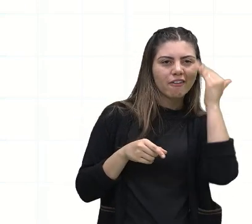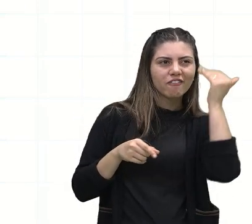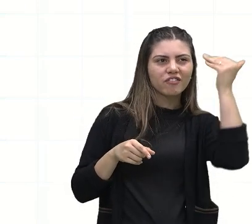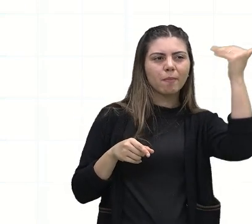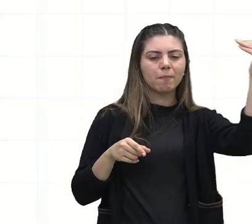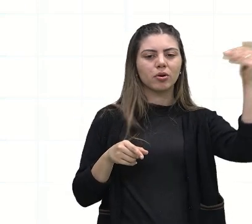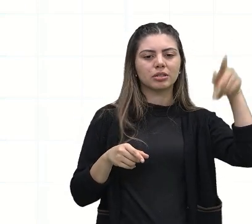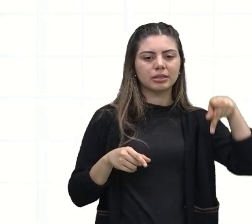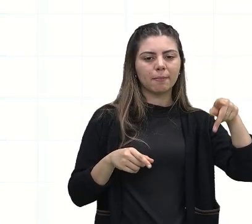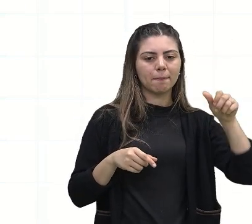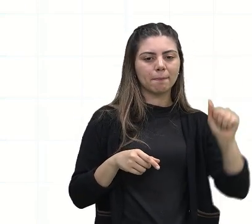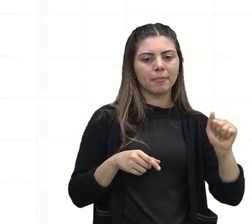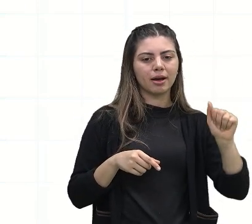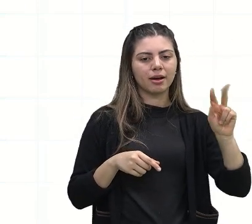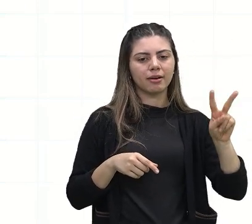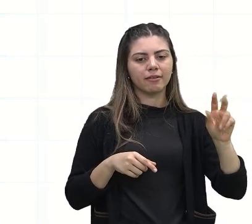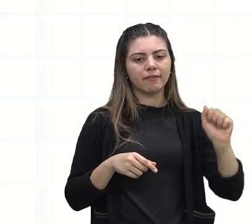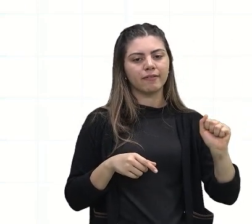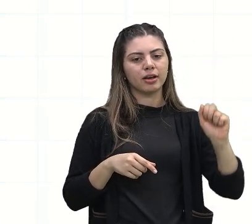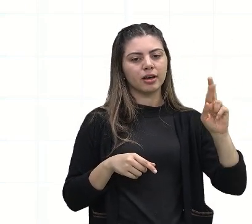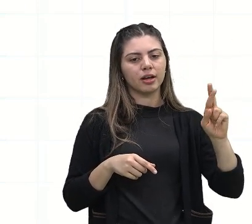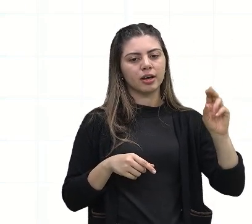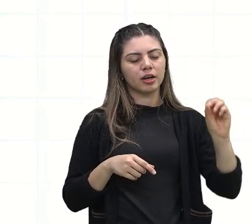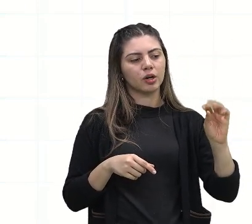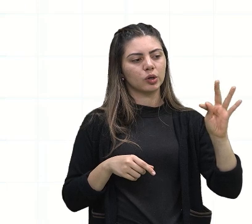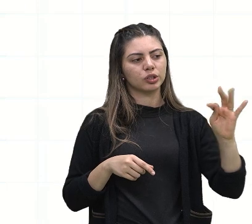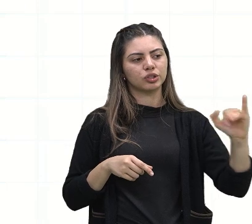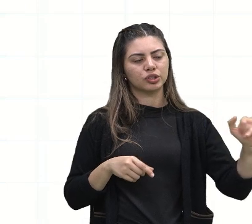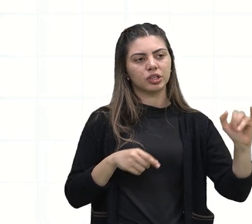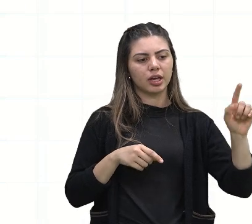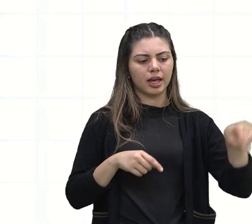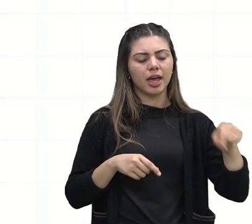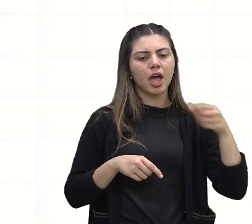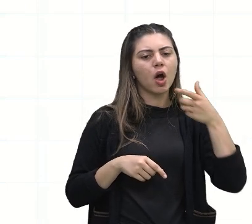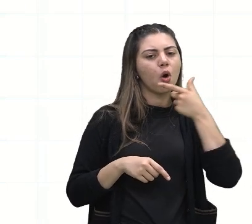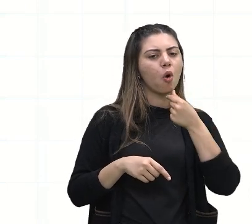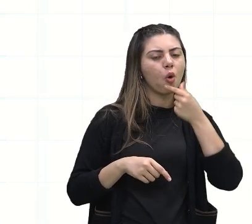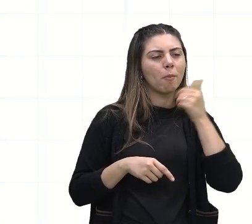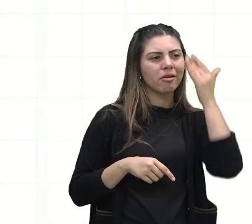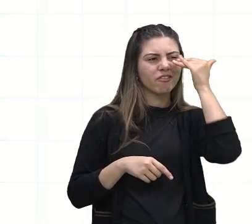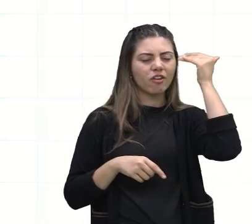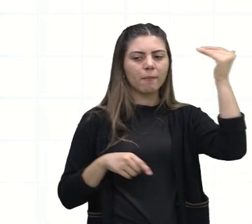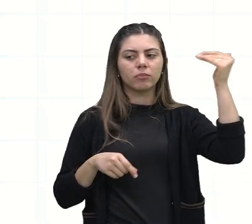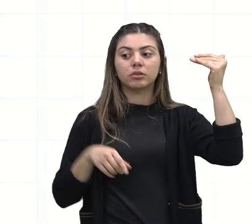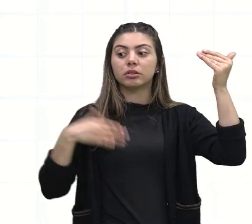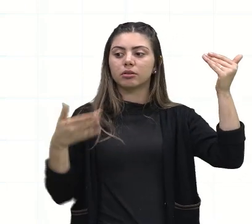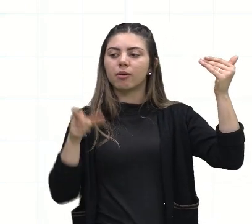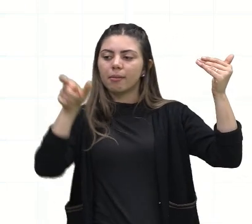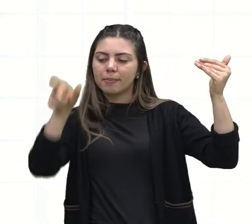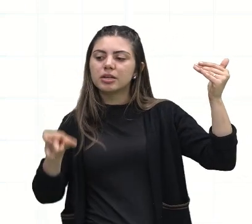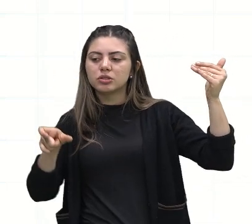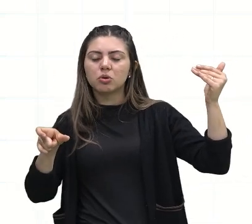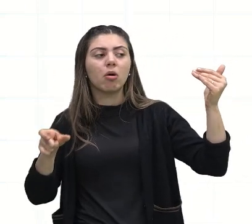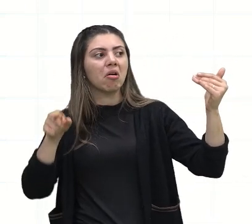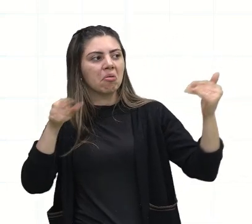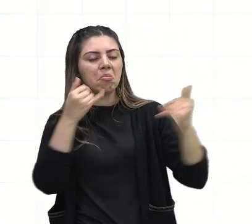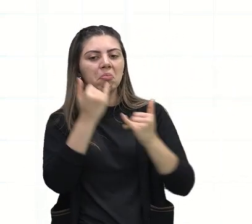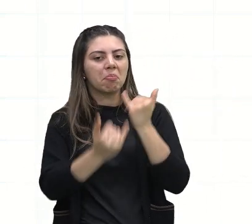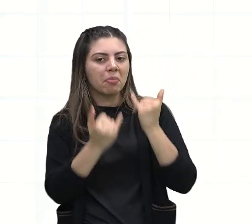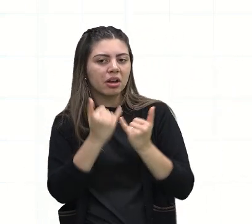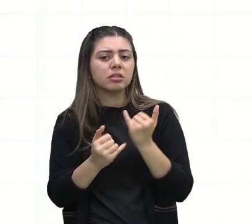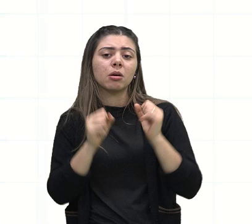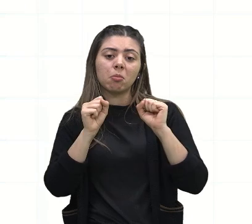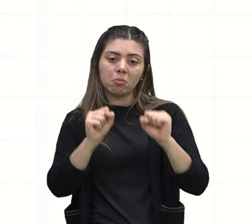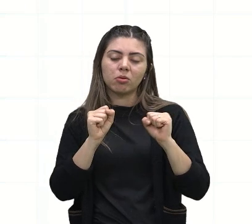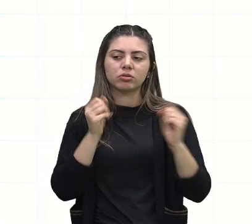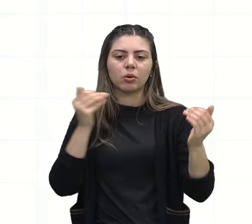pessoa, um grande cantor de ópera e que outras pessoas podem, né, também ser